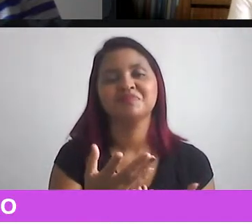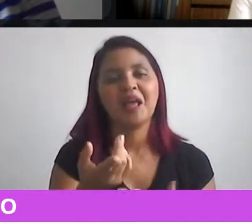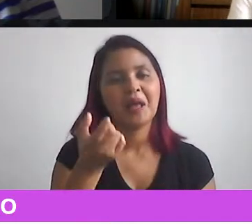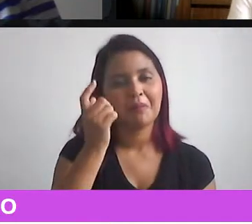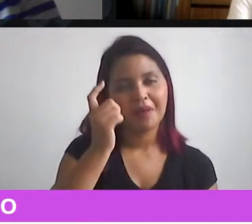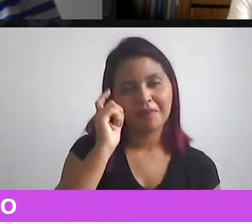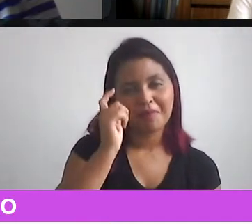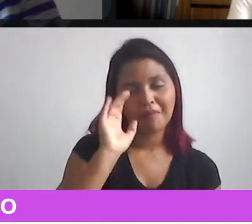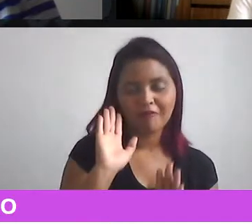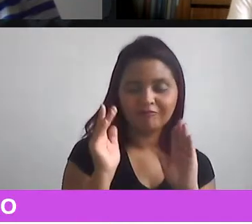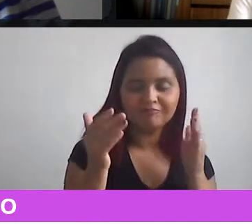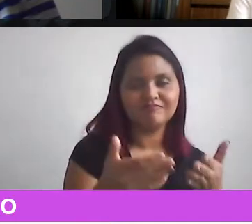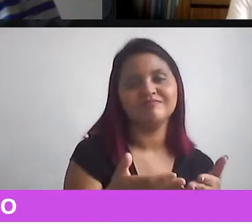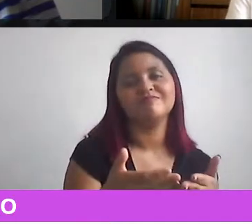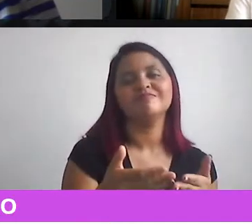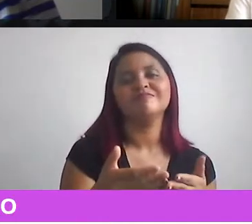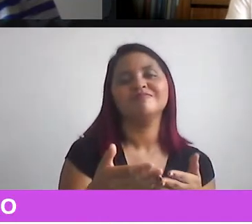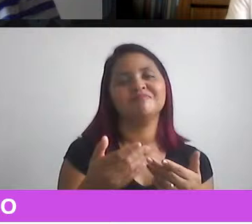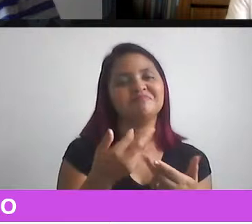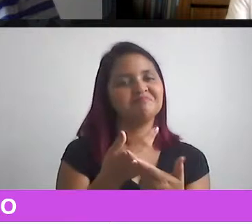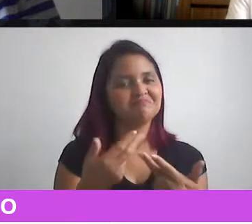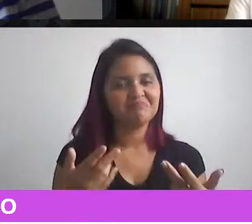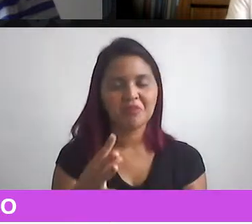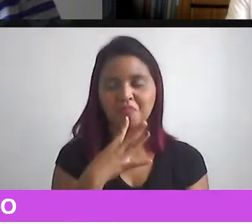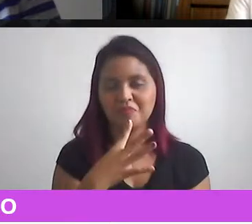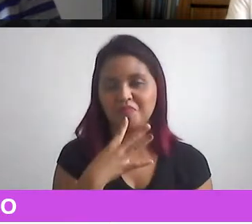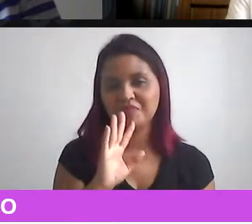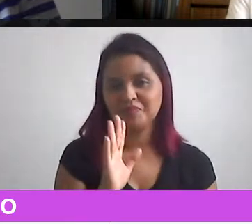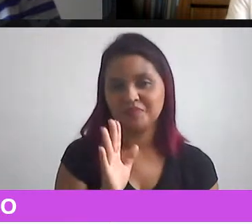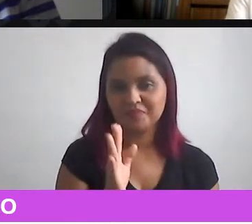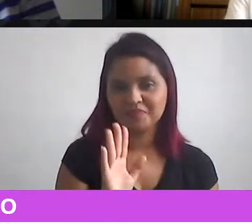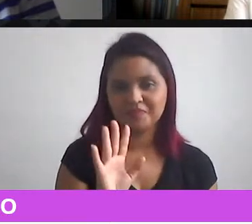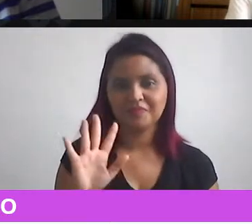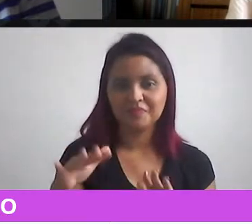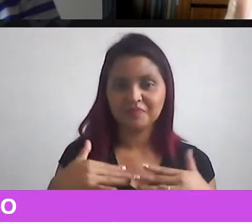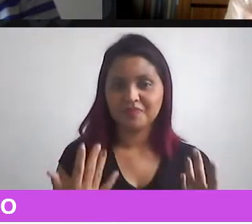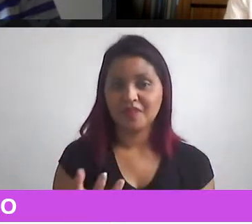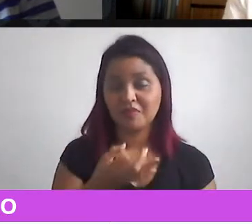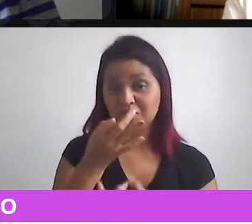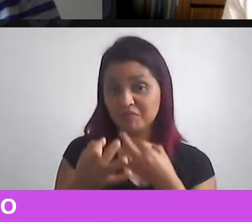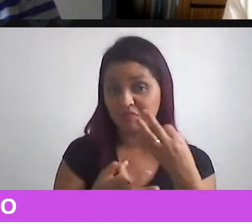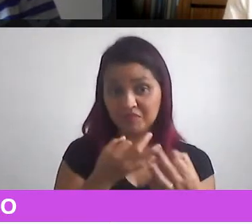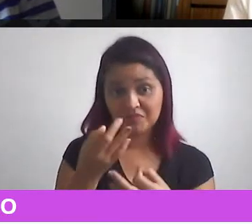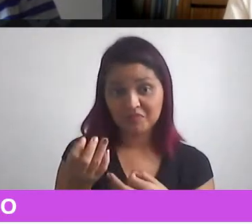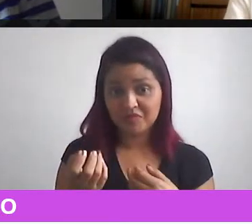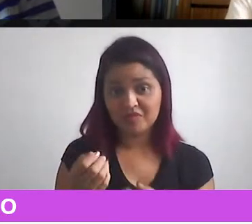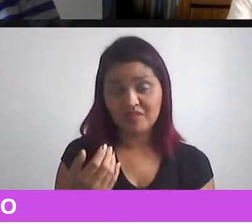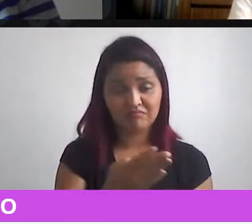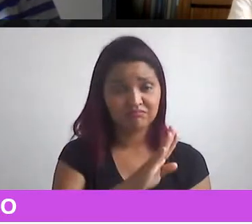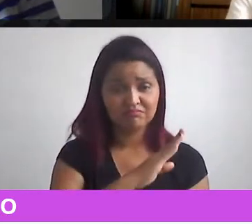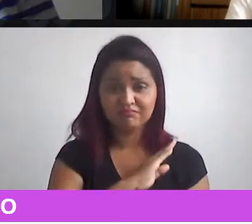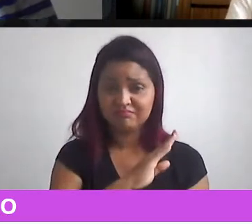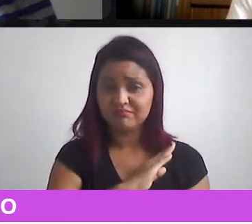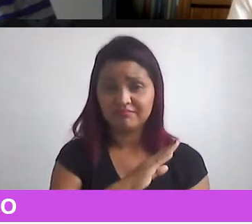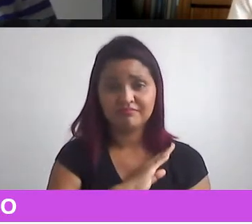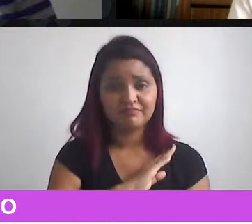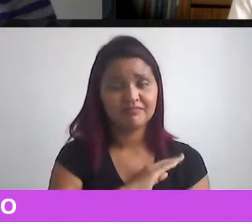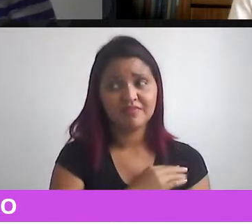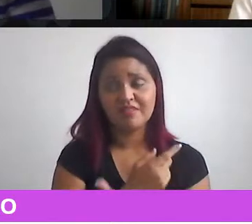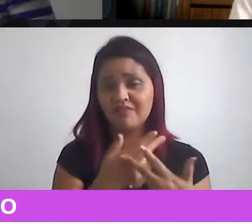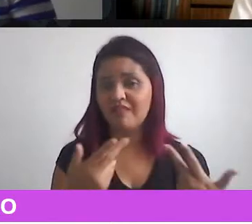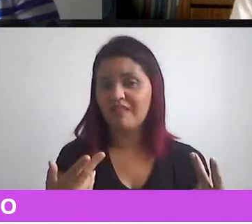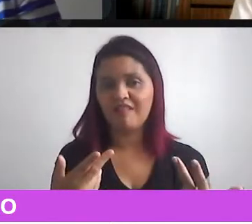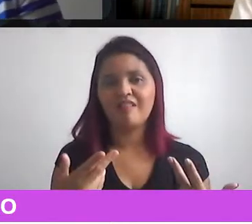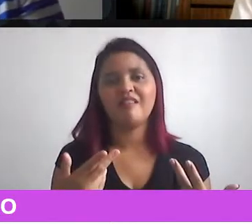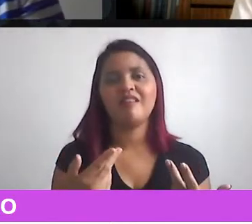interesse, para aquilo que escolhemos, né? E de fato, a meu ver, assim como outros colegas